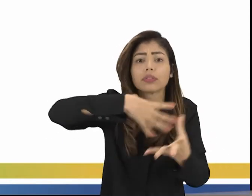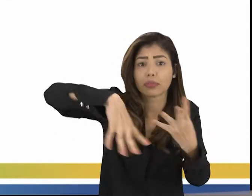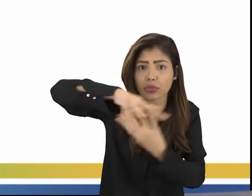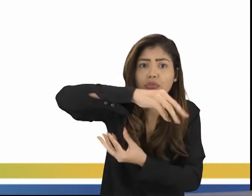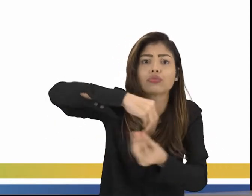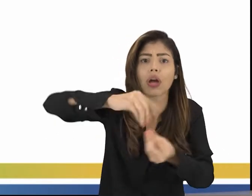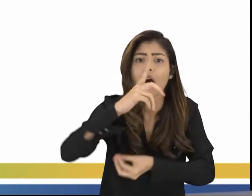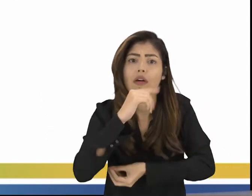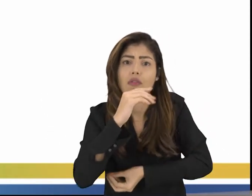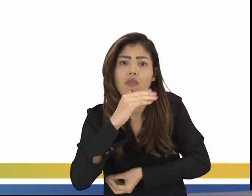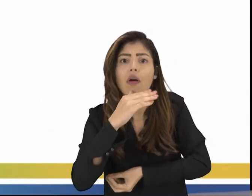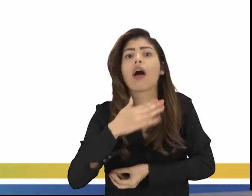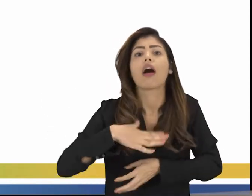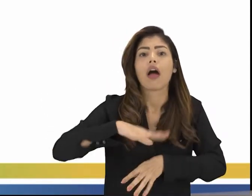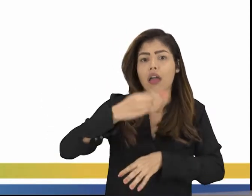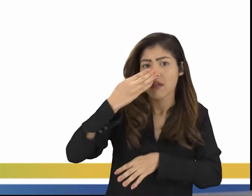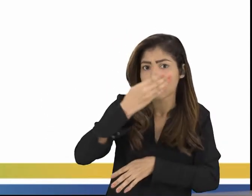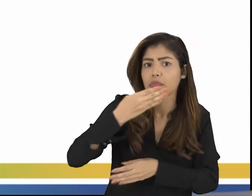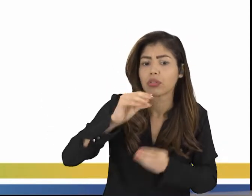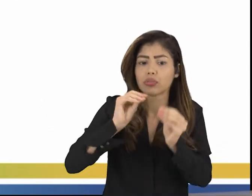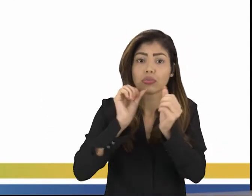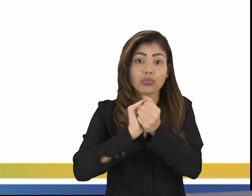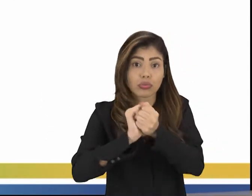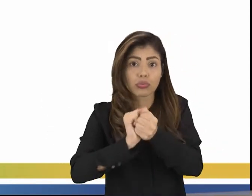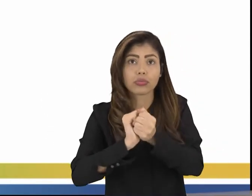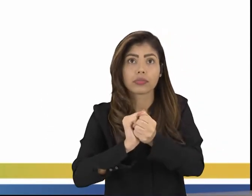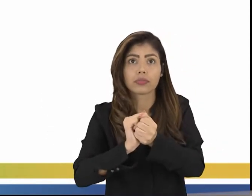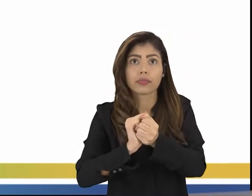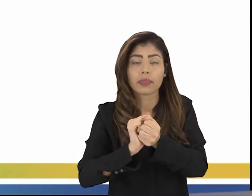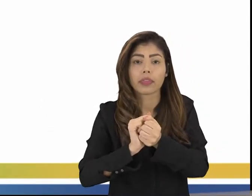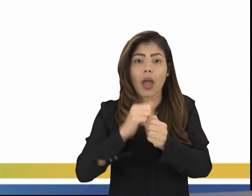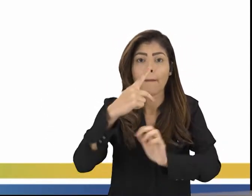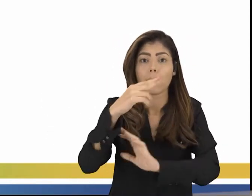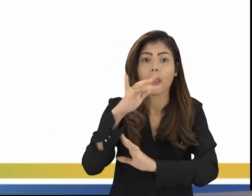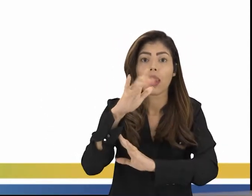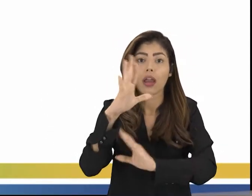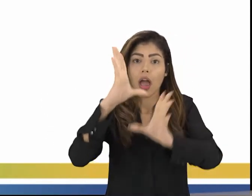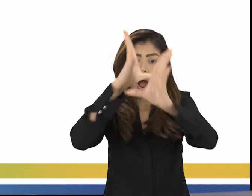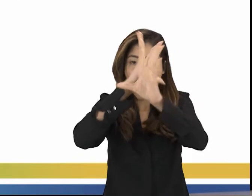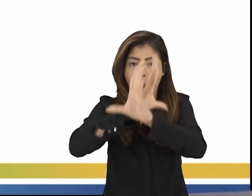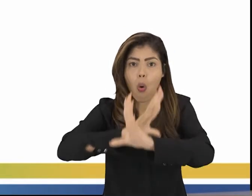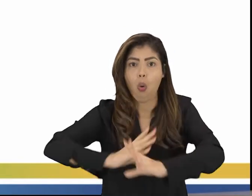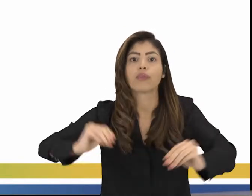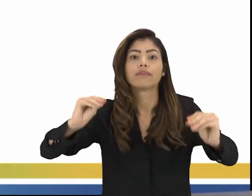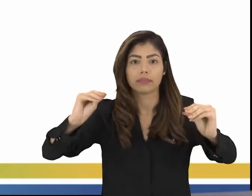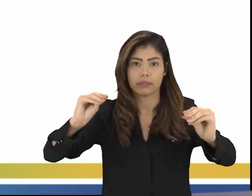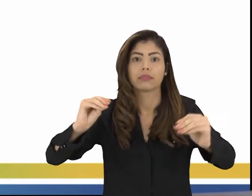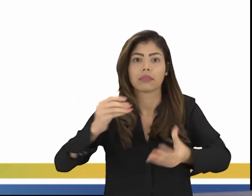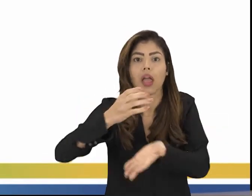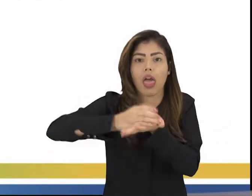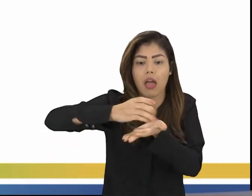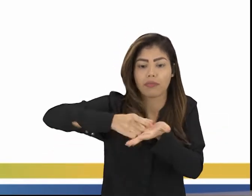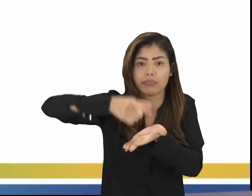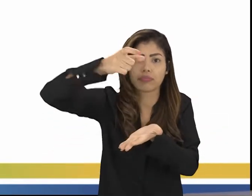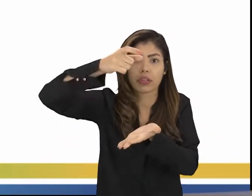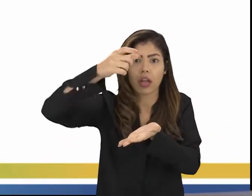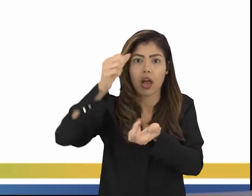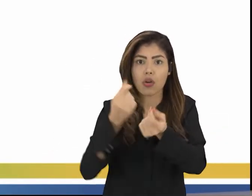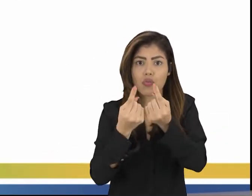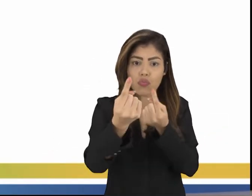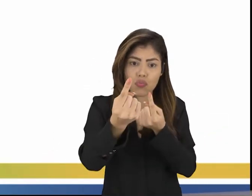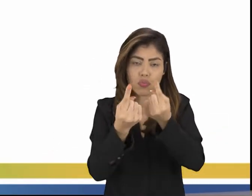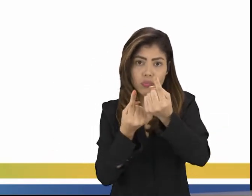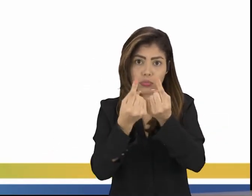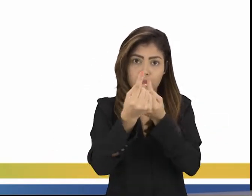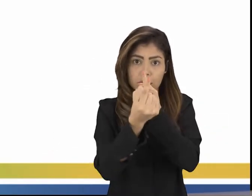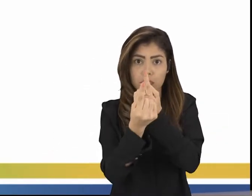as moléculas de açúcar dissolvem-se porque são polares com as moléculas de água. Elas interagem umas